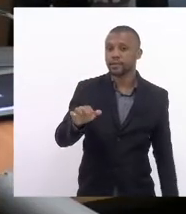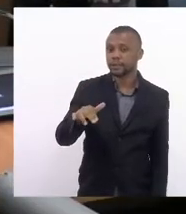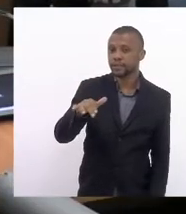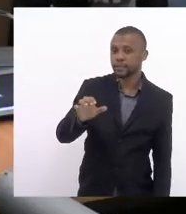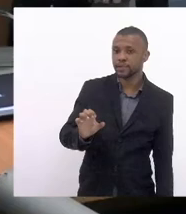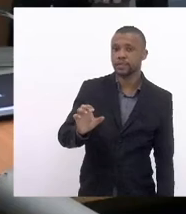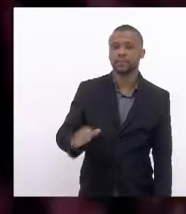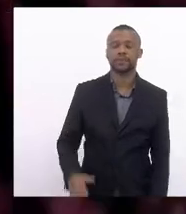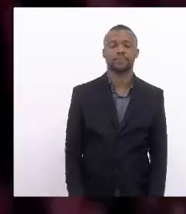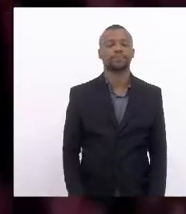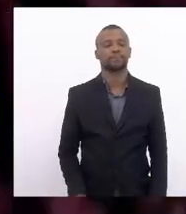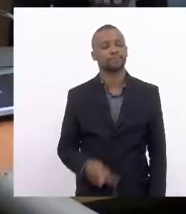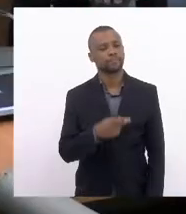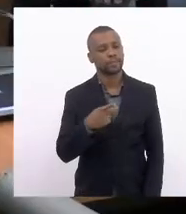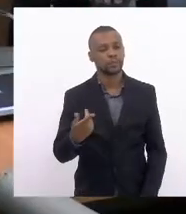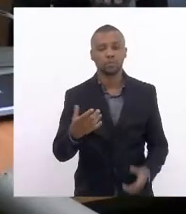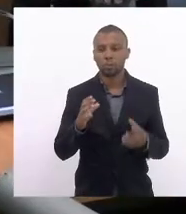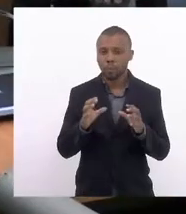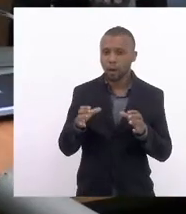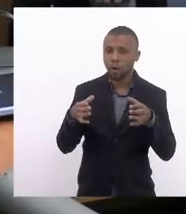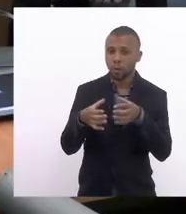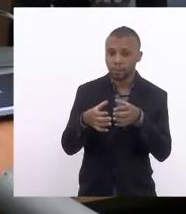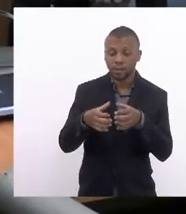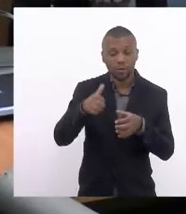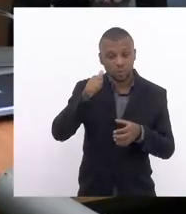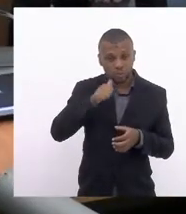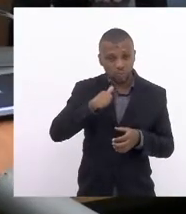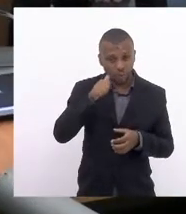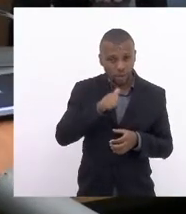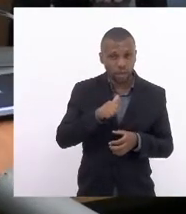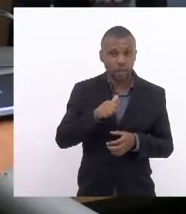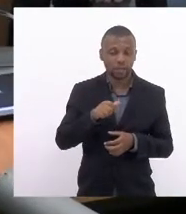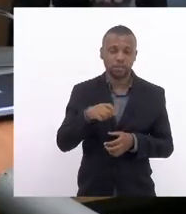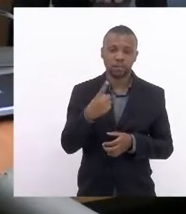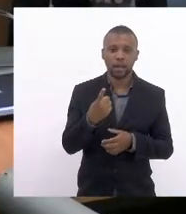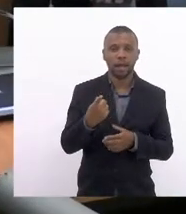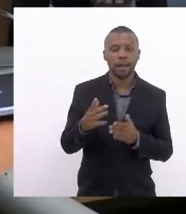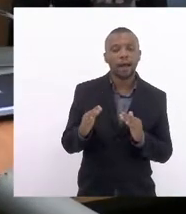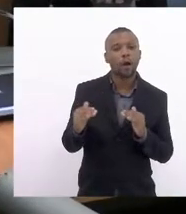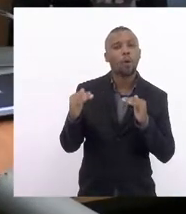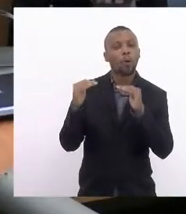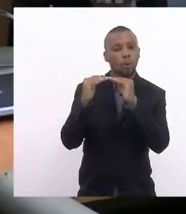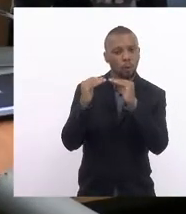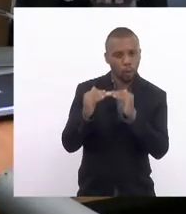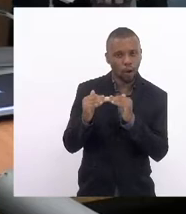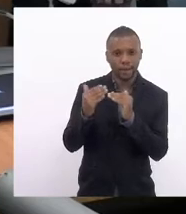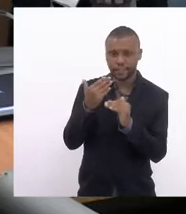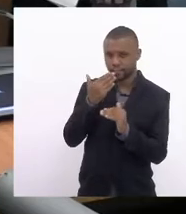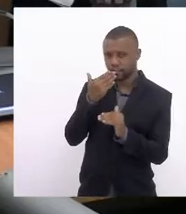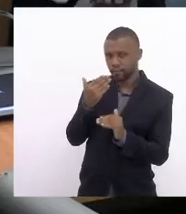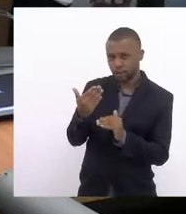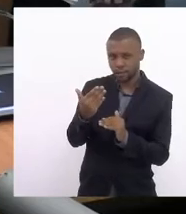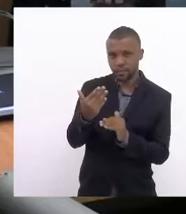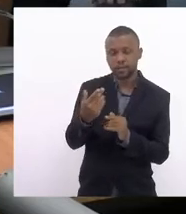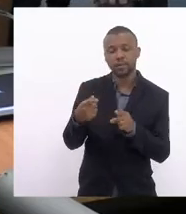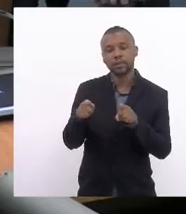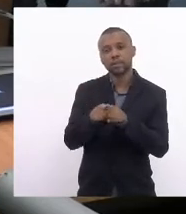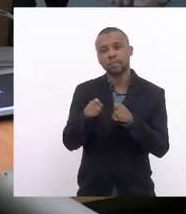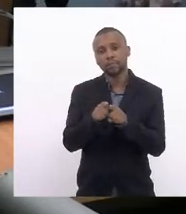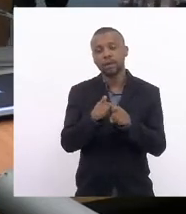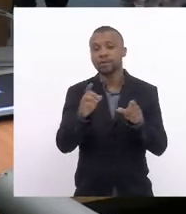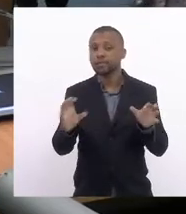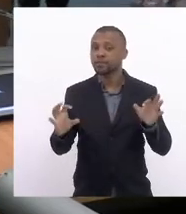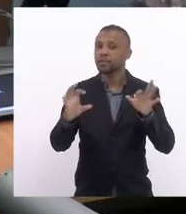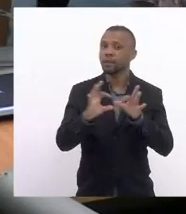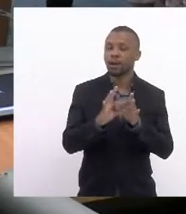Presidente, o parecer da Comissão de Mulheres é favorável e seguindo o parecer da